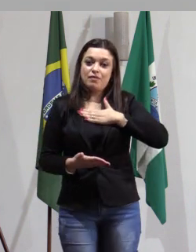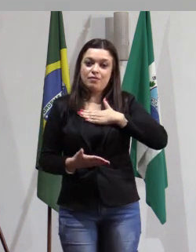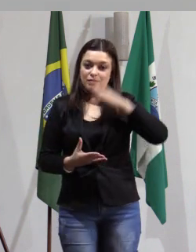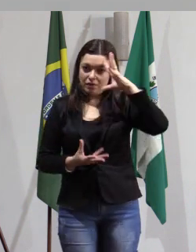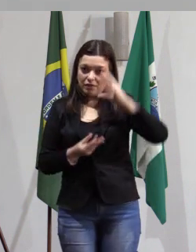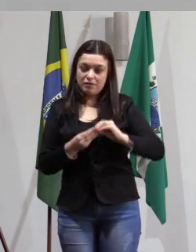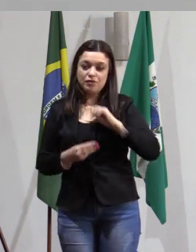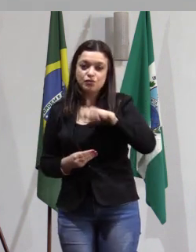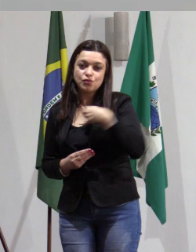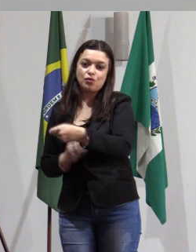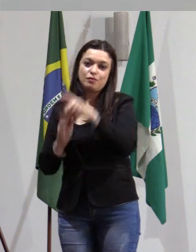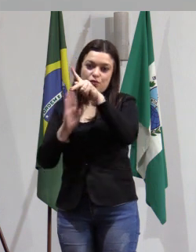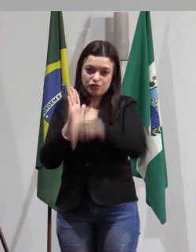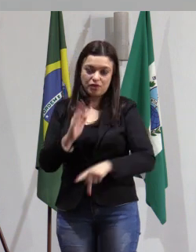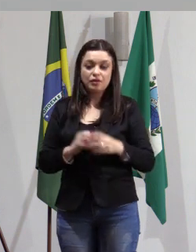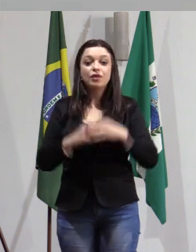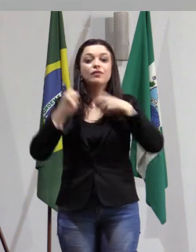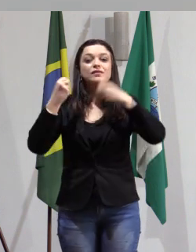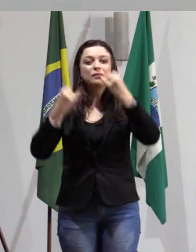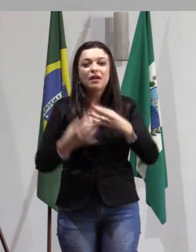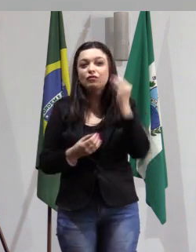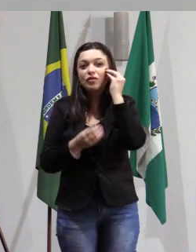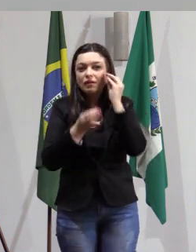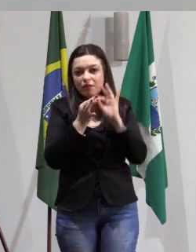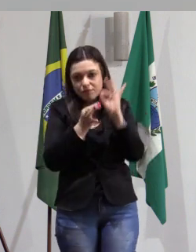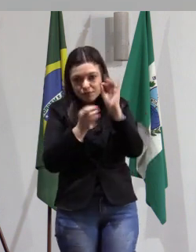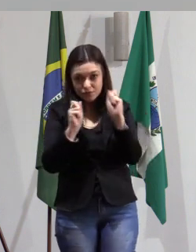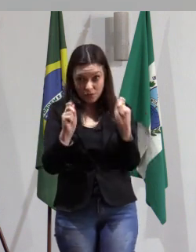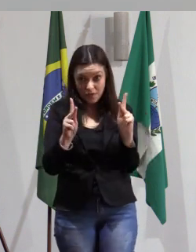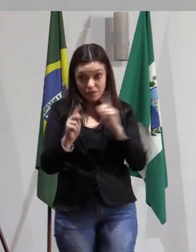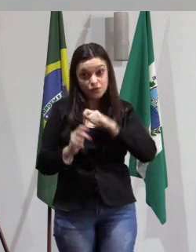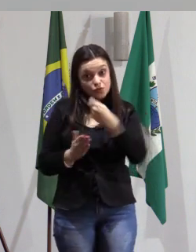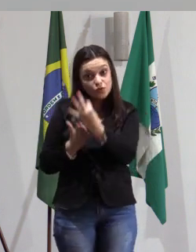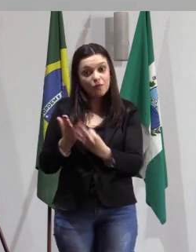efetivamente em algumas observações, vou tentar ser bastante breve, gente, sobre o texto.